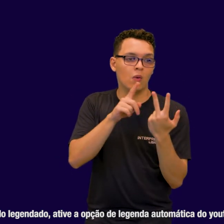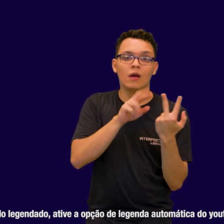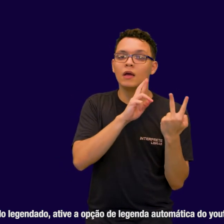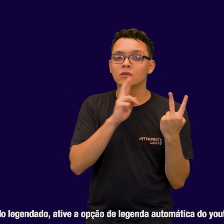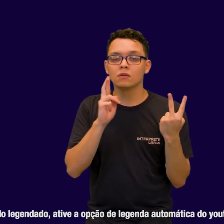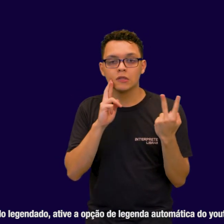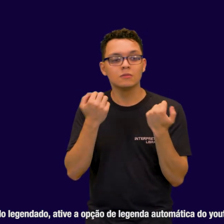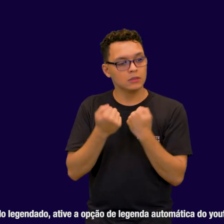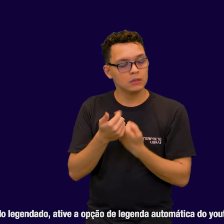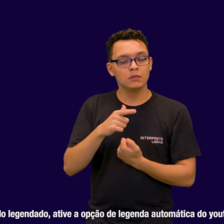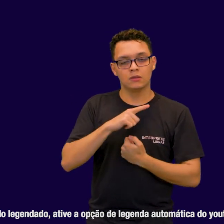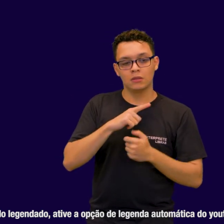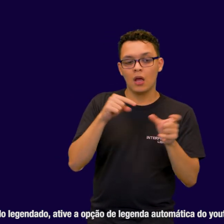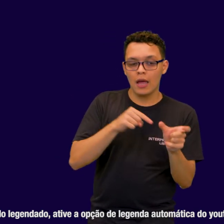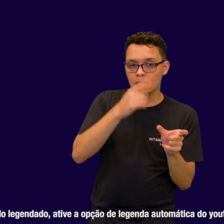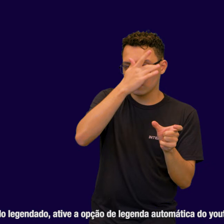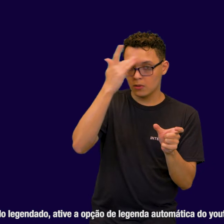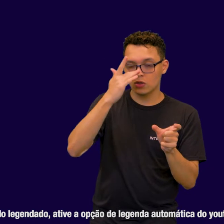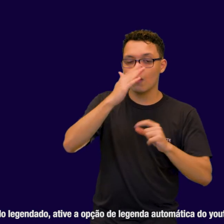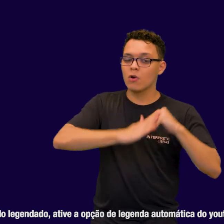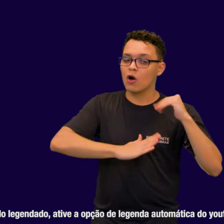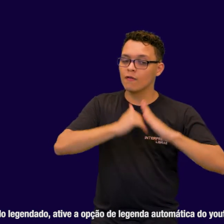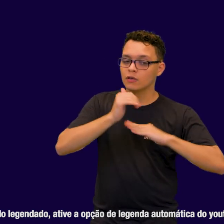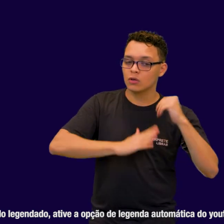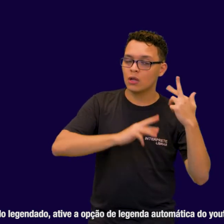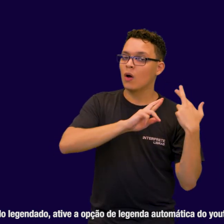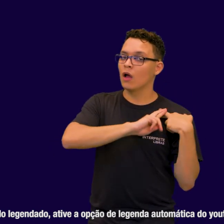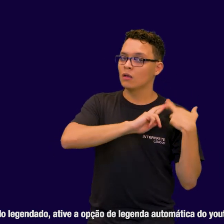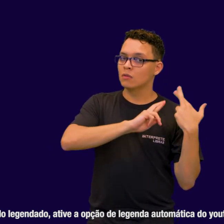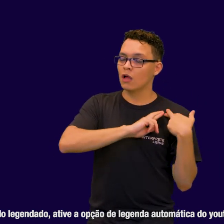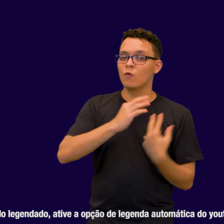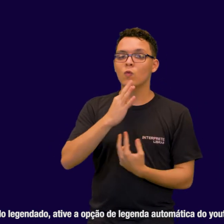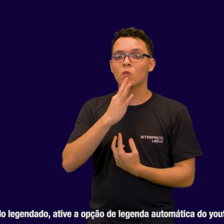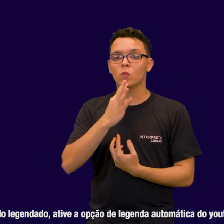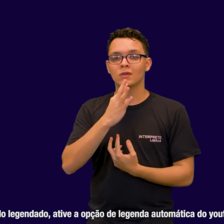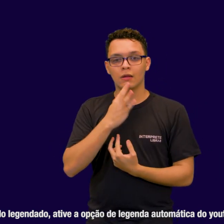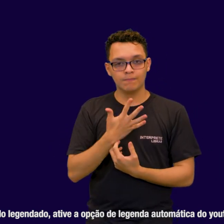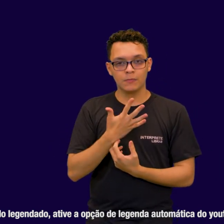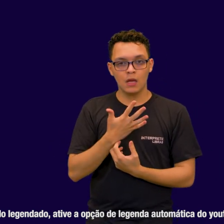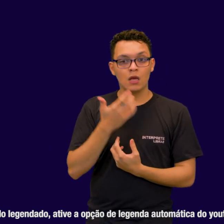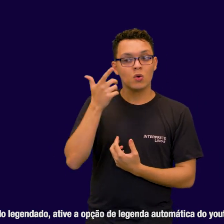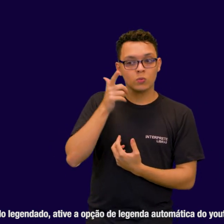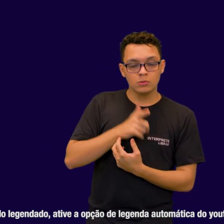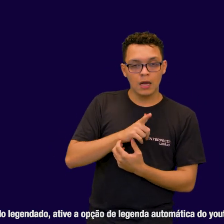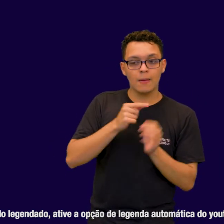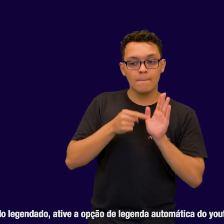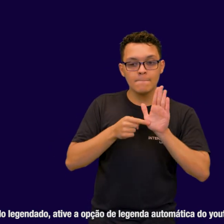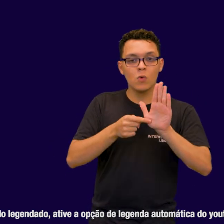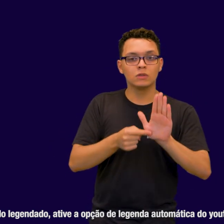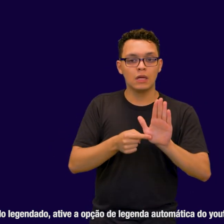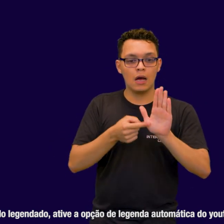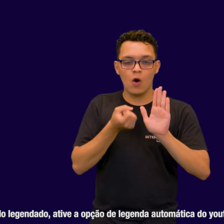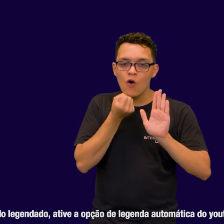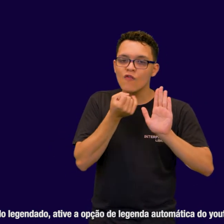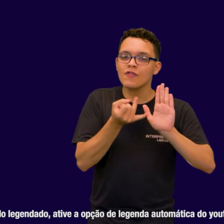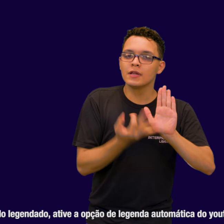os rótulos que vão estar presentes ali no seu estabelecimento e que saibam repassar para o público o que é aquilo que está sendo